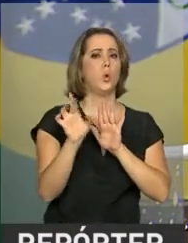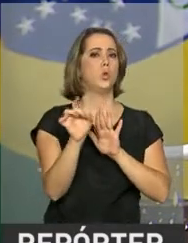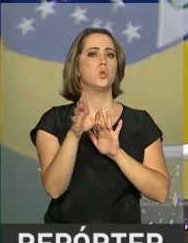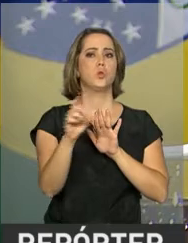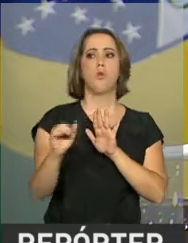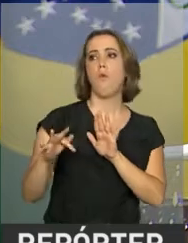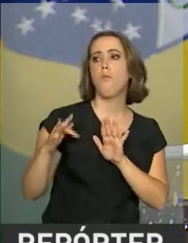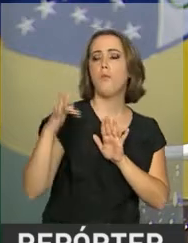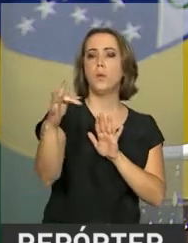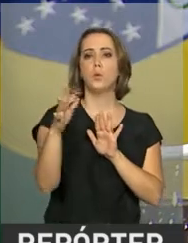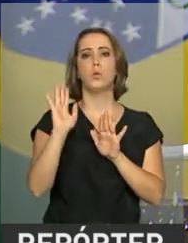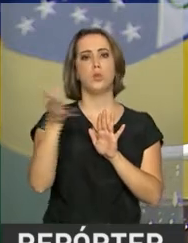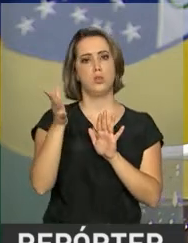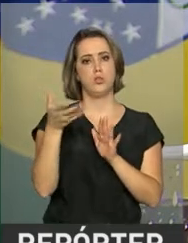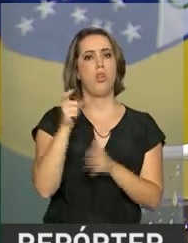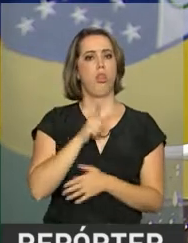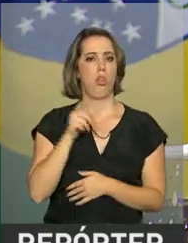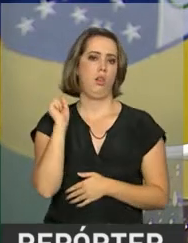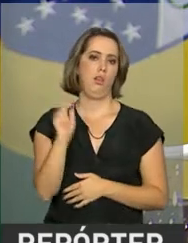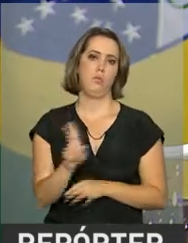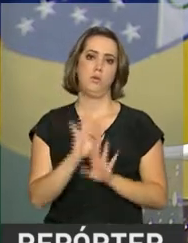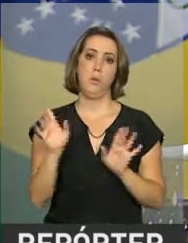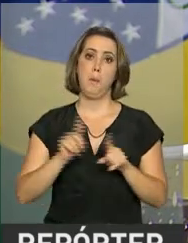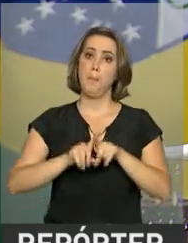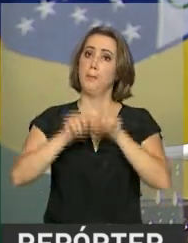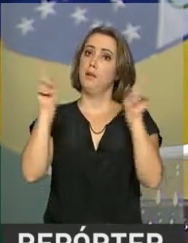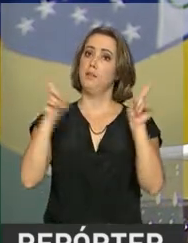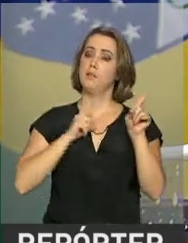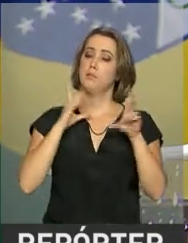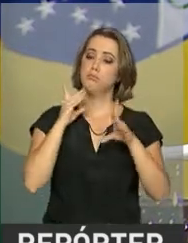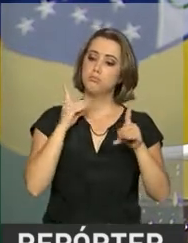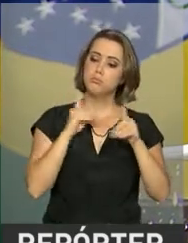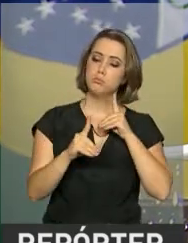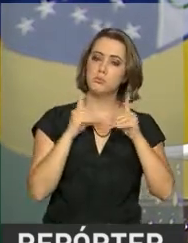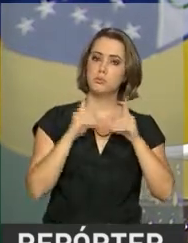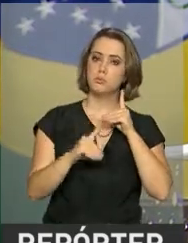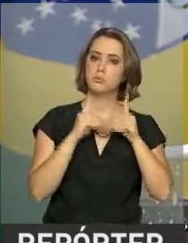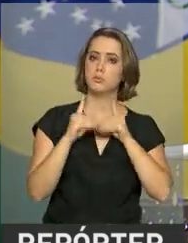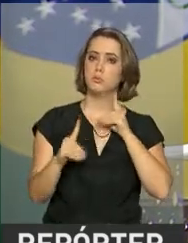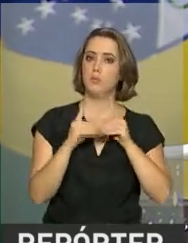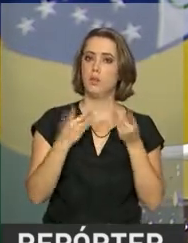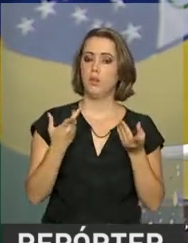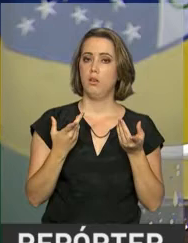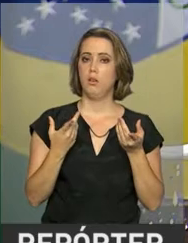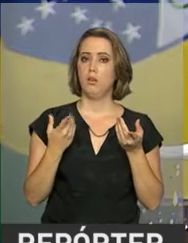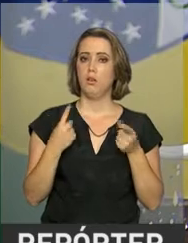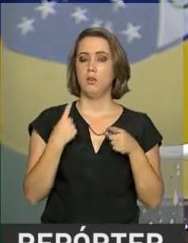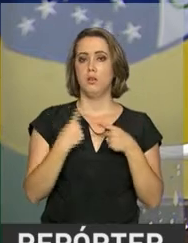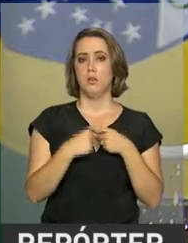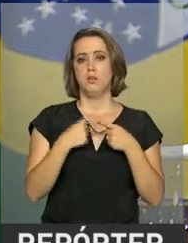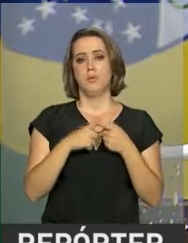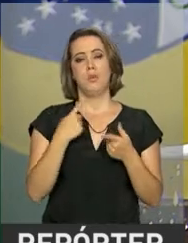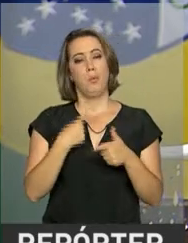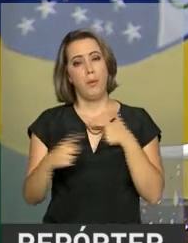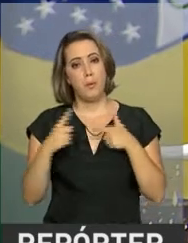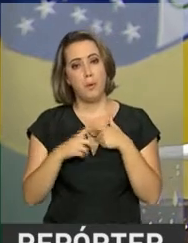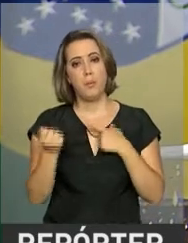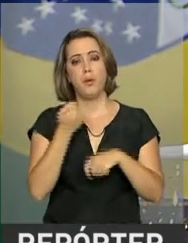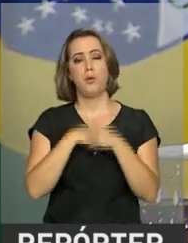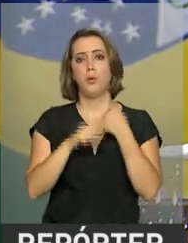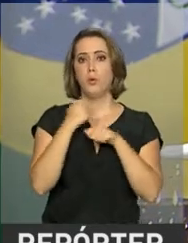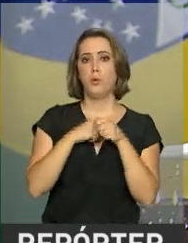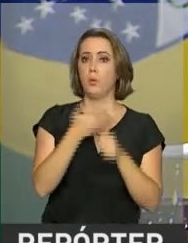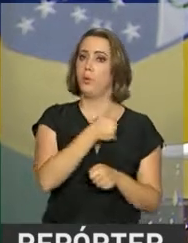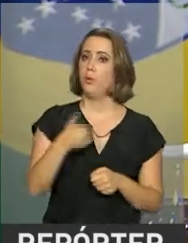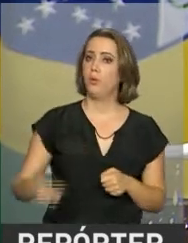irão aposentar mas se houver um debate há uma desestruturação econômica na